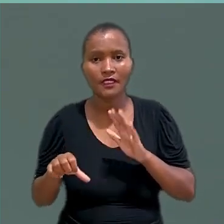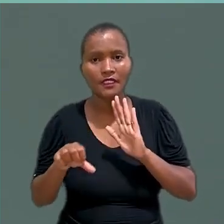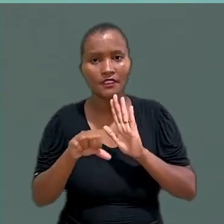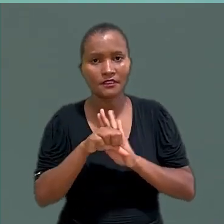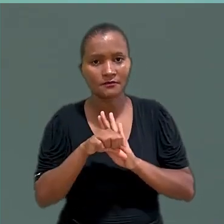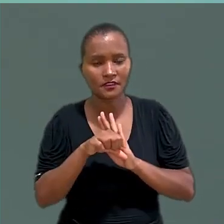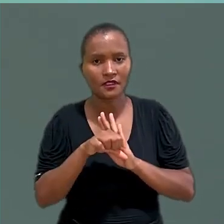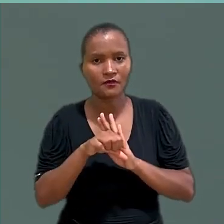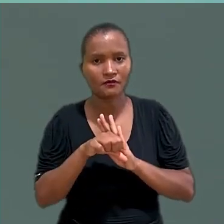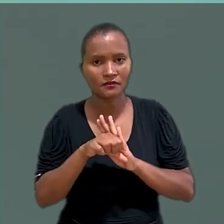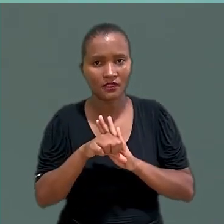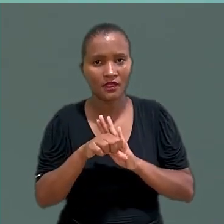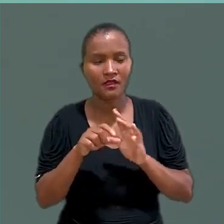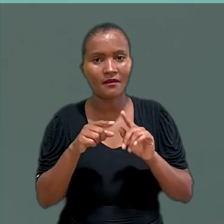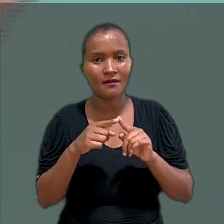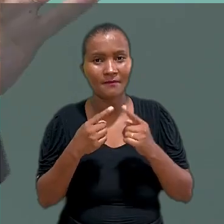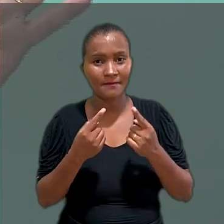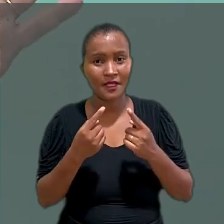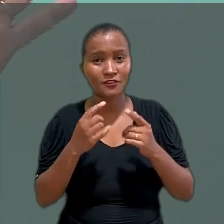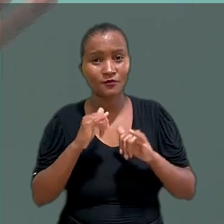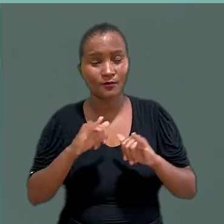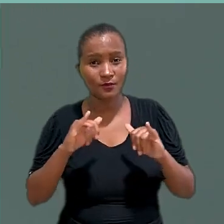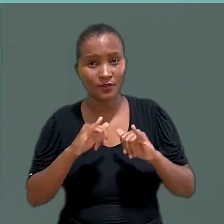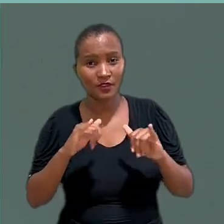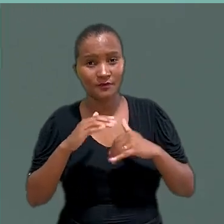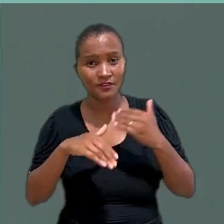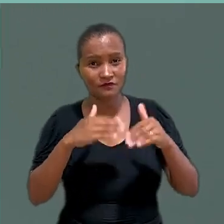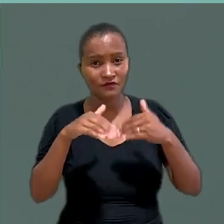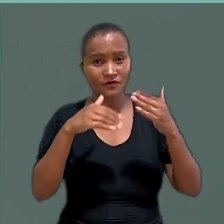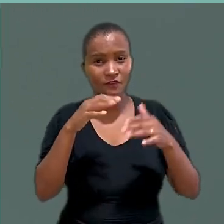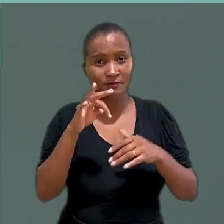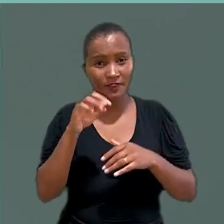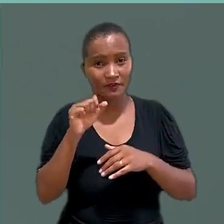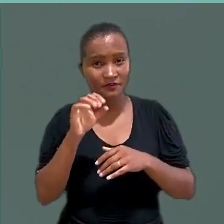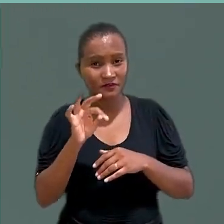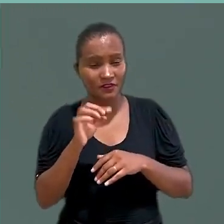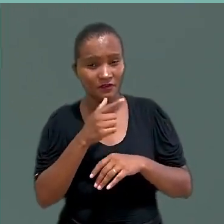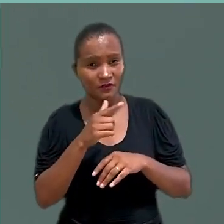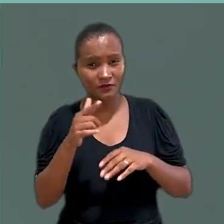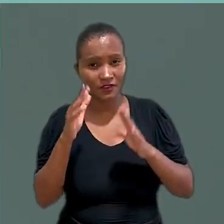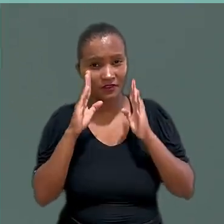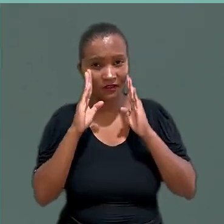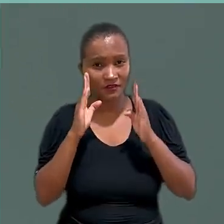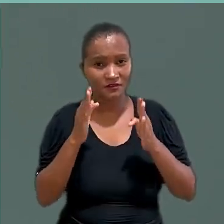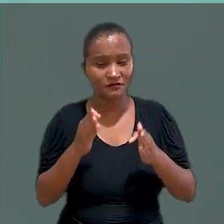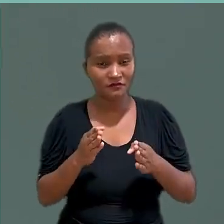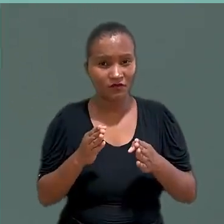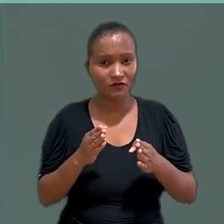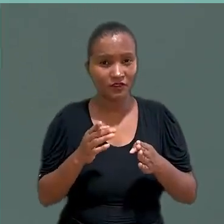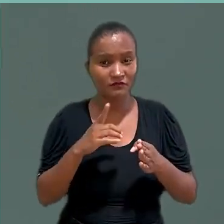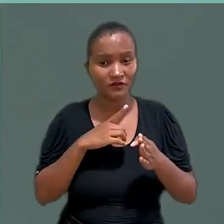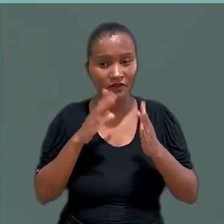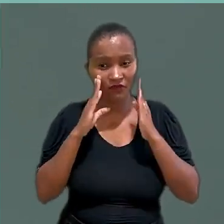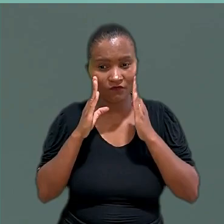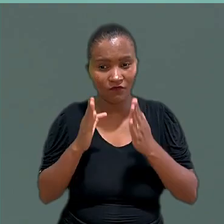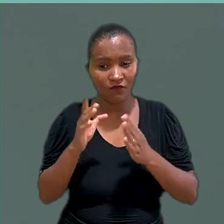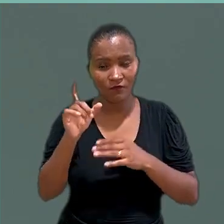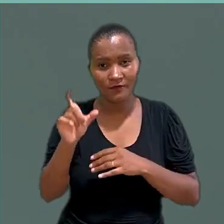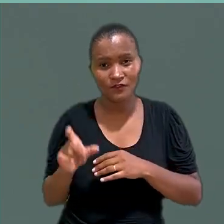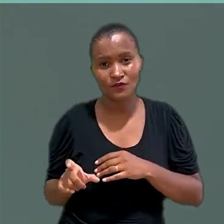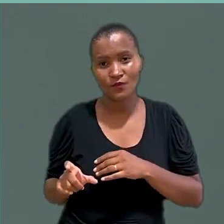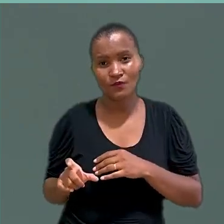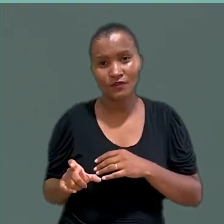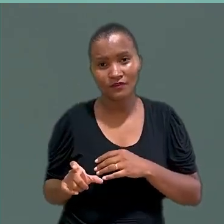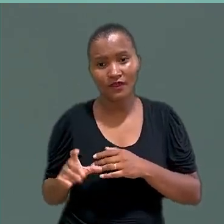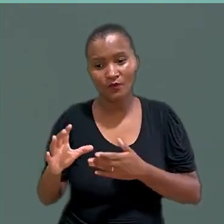policial, criminal. Mas o programa que está sendo desenvolvido pelo TST não tem esse foco. Tem como foco a pessoa